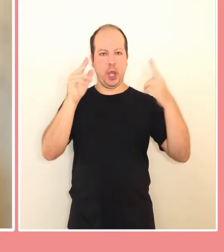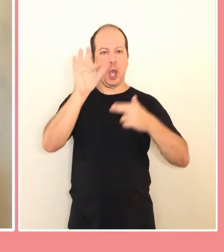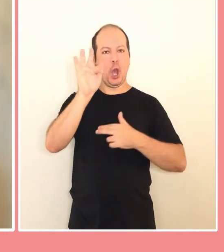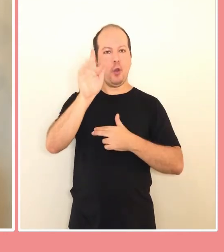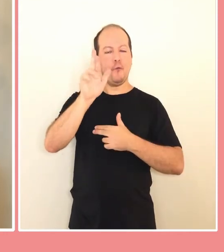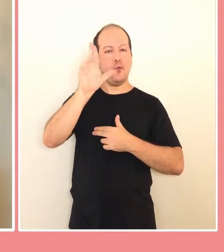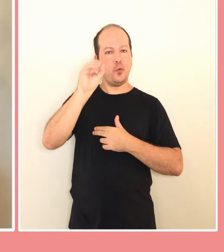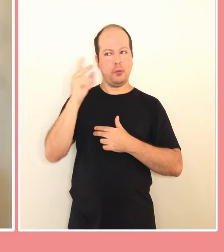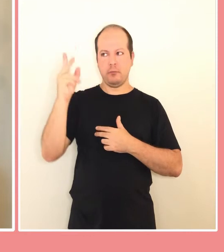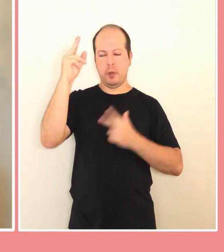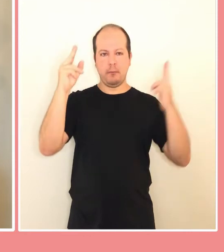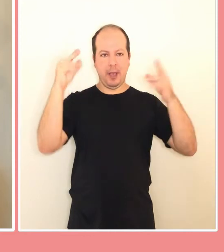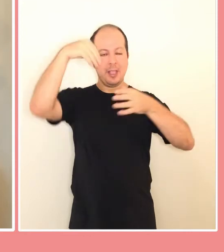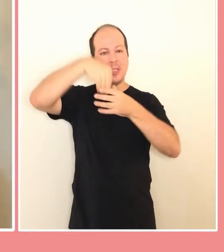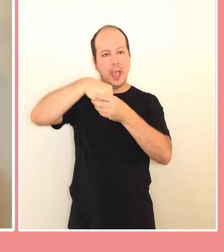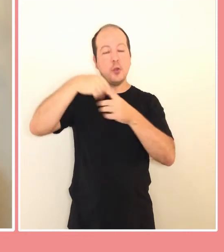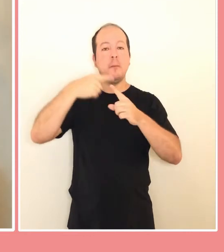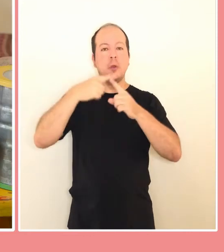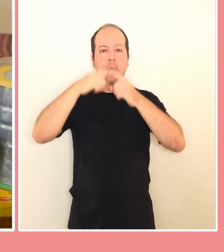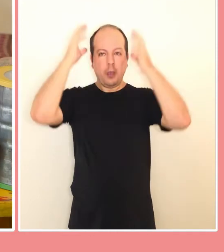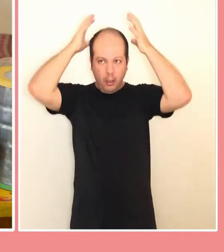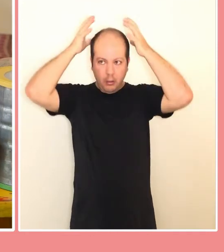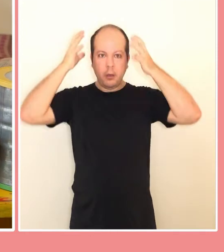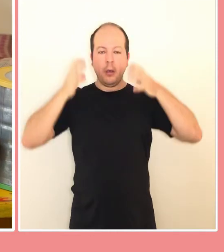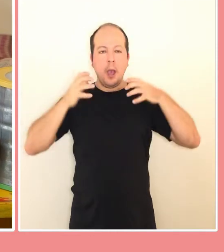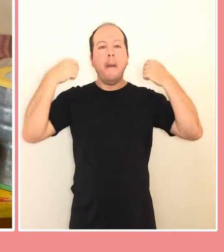dentro da sacola. Isso é uma coisa muito importante.